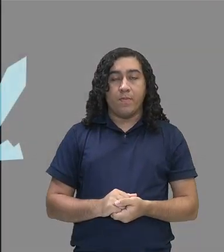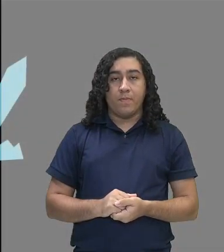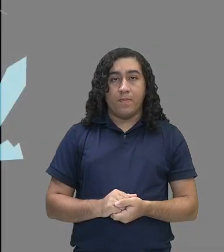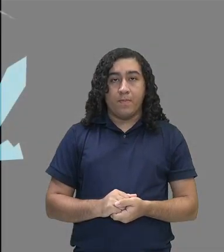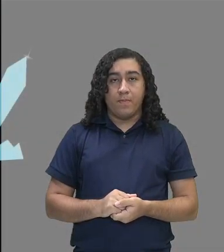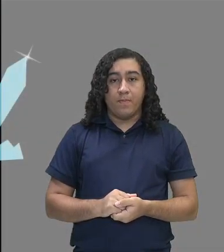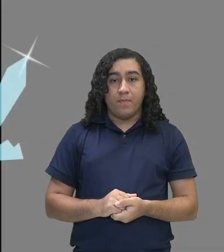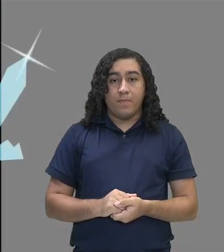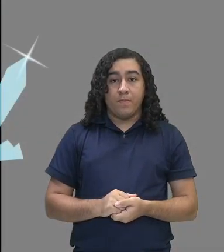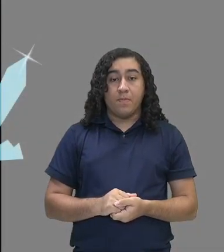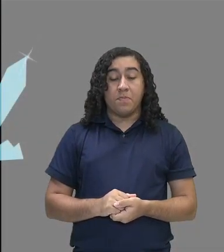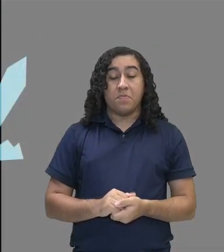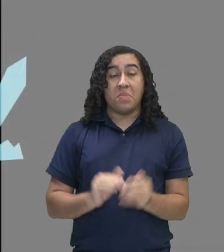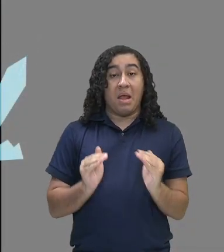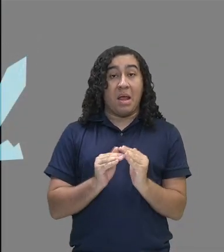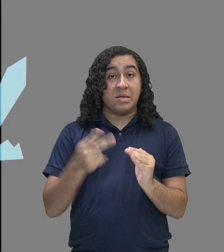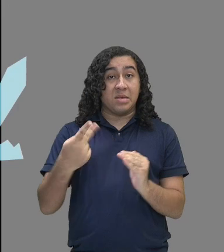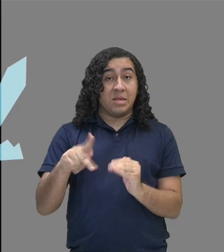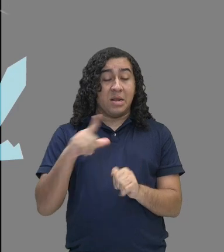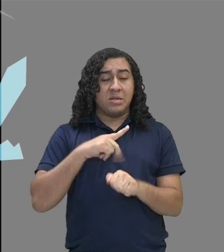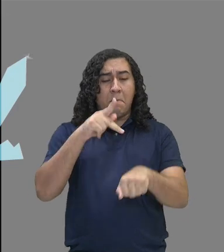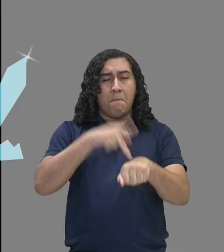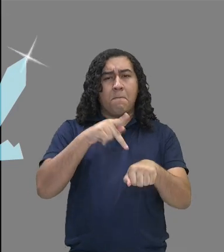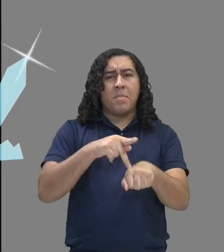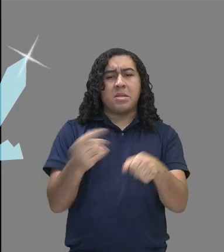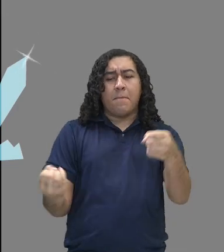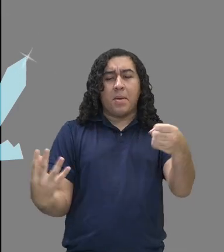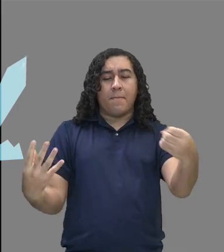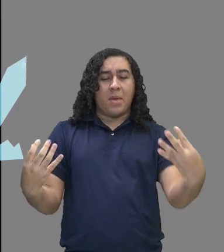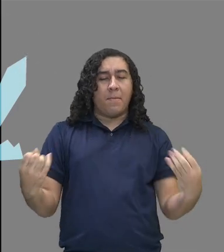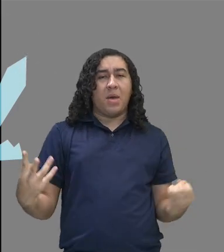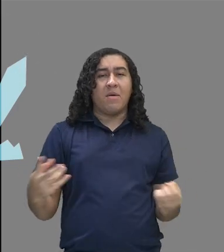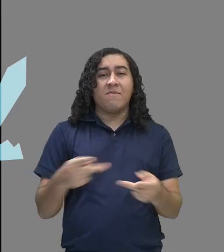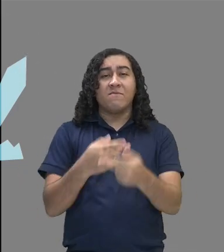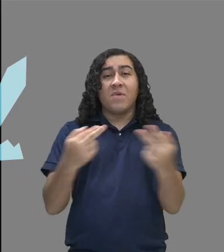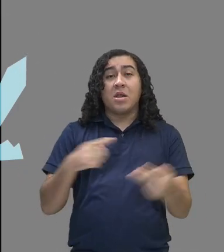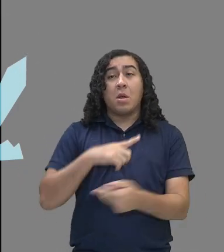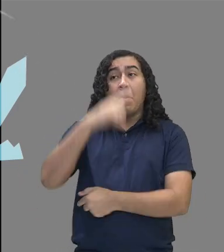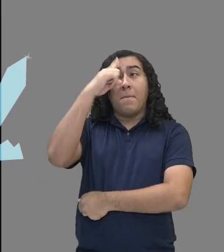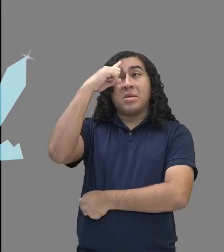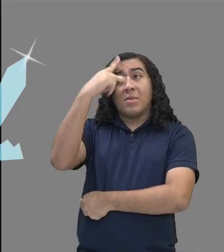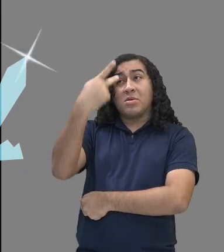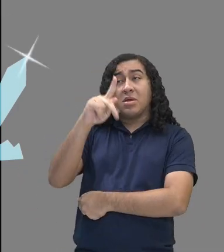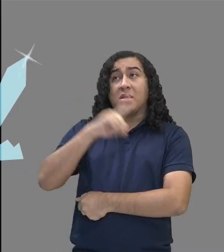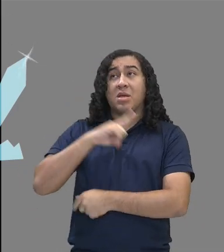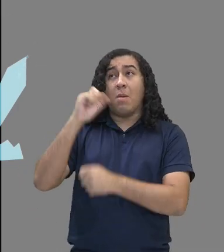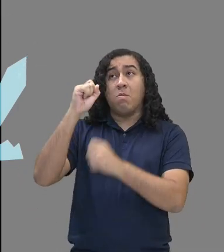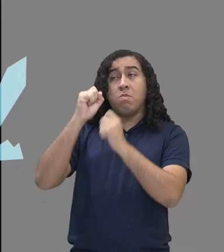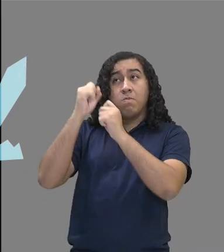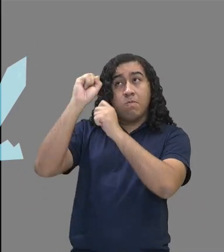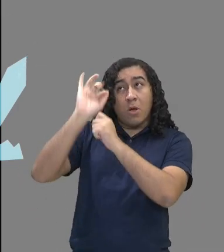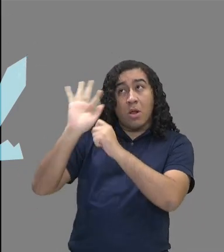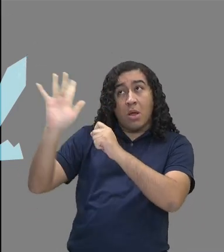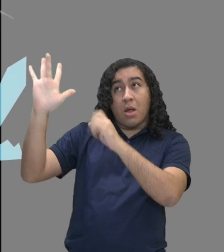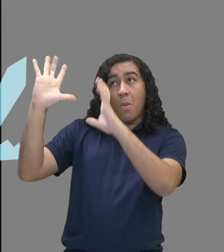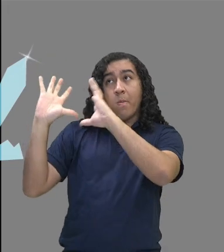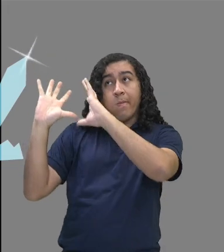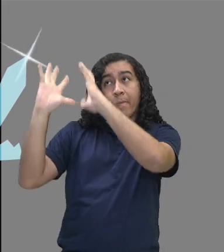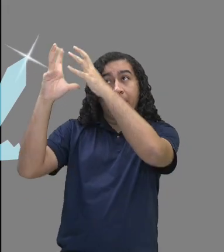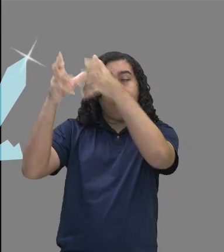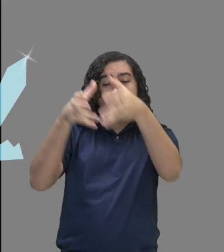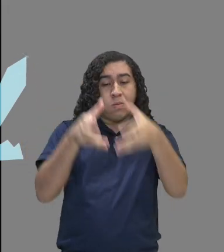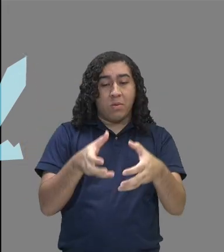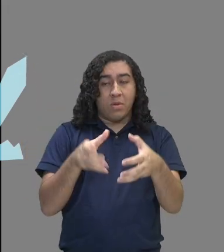Na sua morada de quartzo, seu pensamento começou a tomar a forma de uma esfera. A esfera então incorporou a